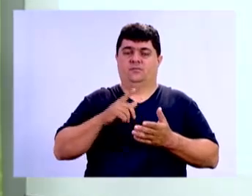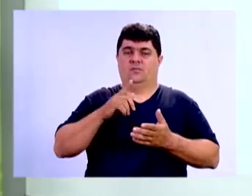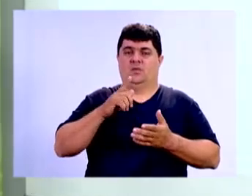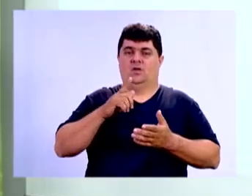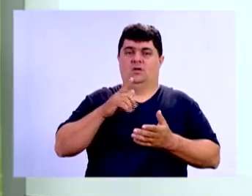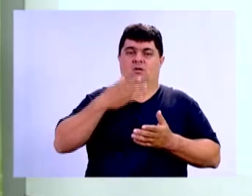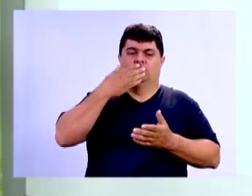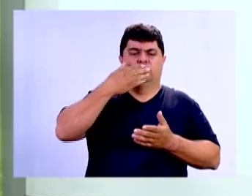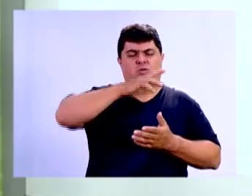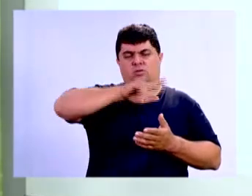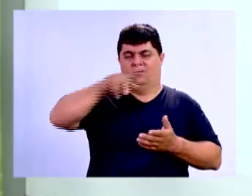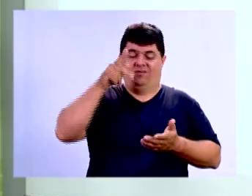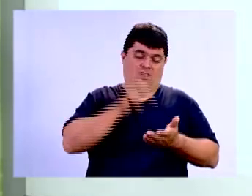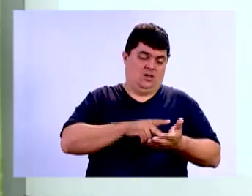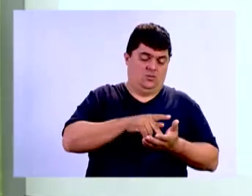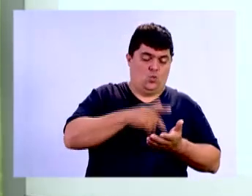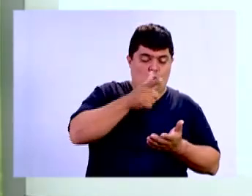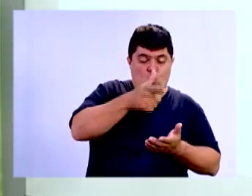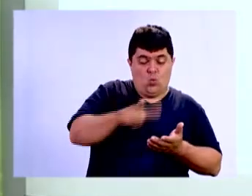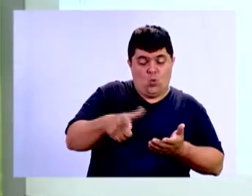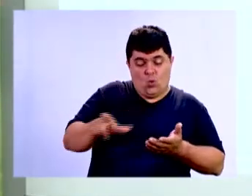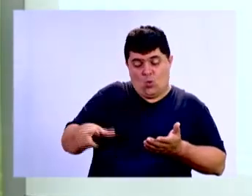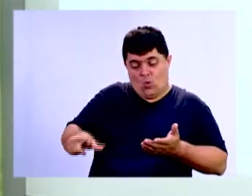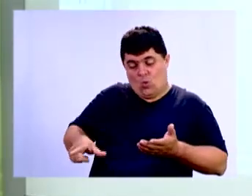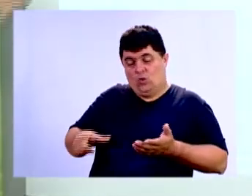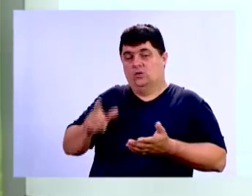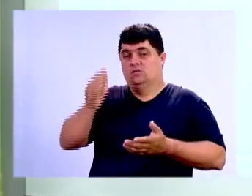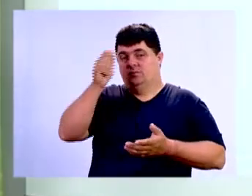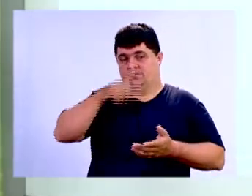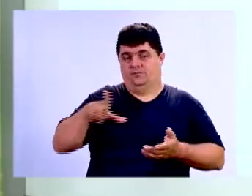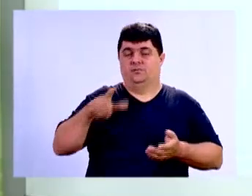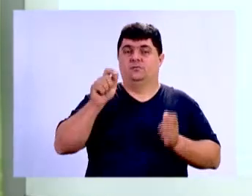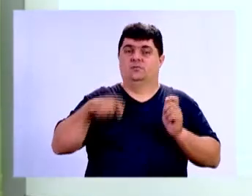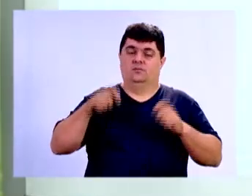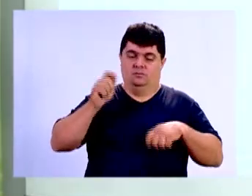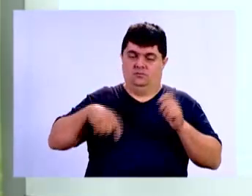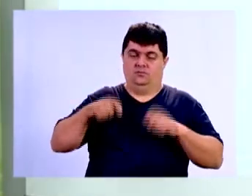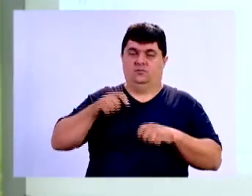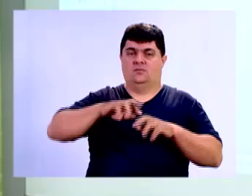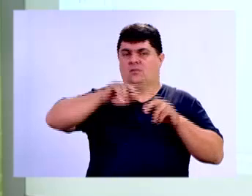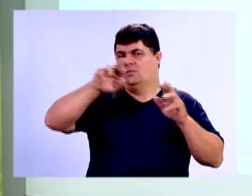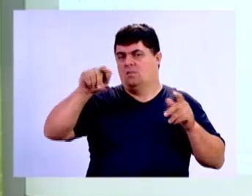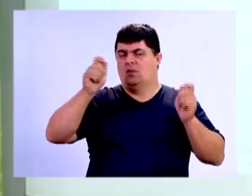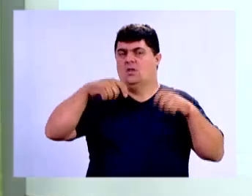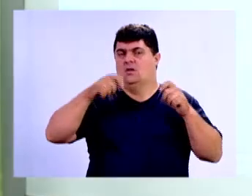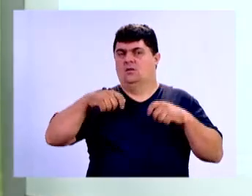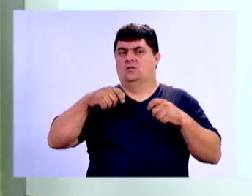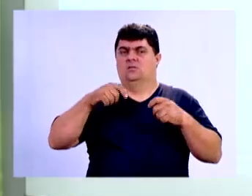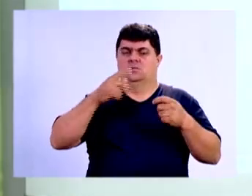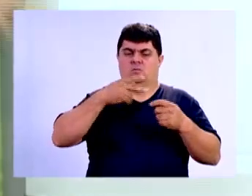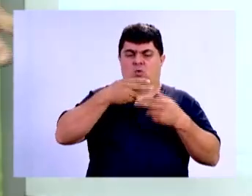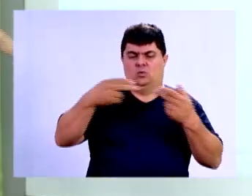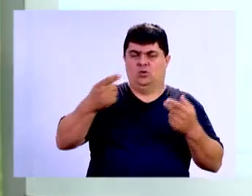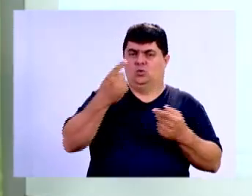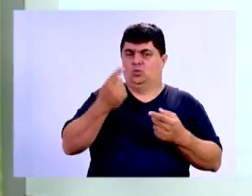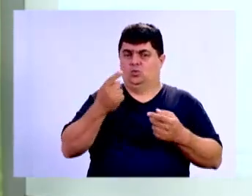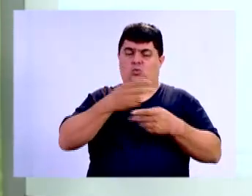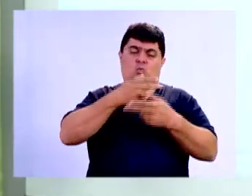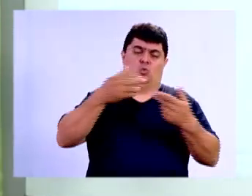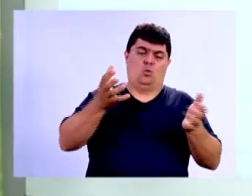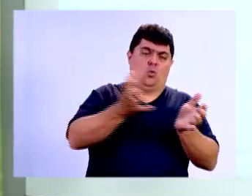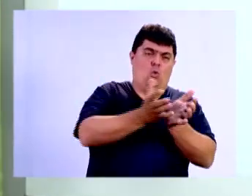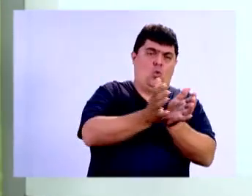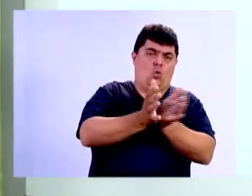genéricos, né? Que pode ser criar algoritmos genéricos que pode ser utilizado em vários casos, não com objeto só, mas com vários